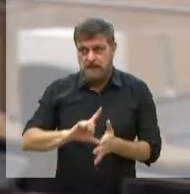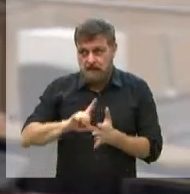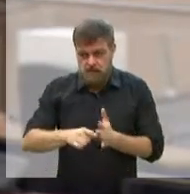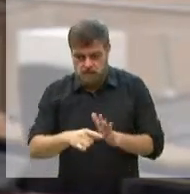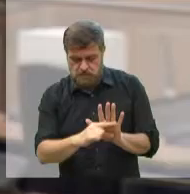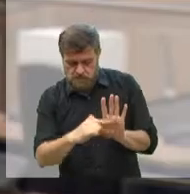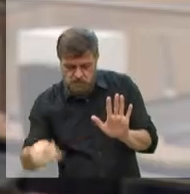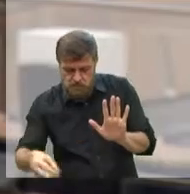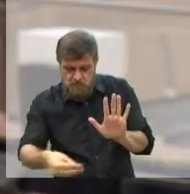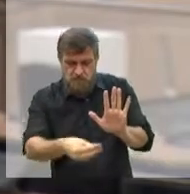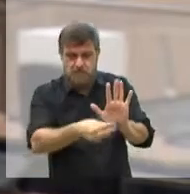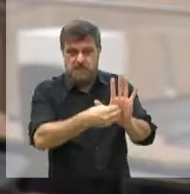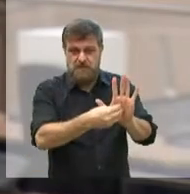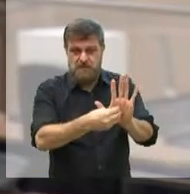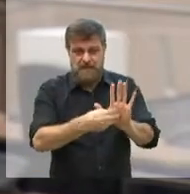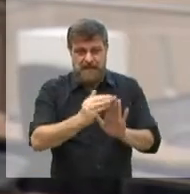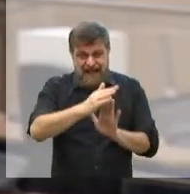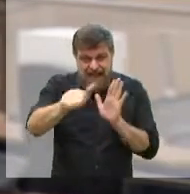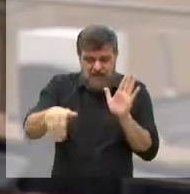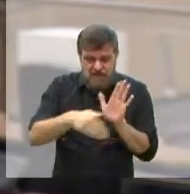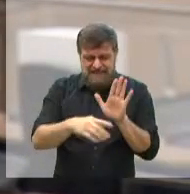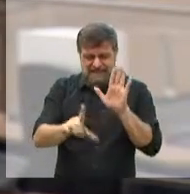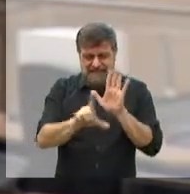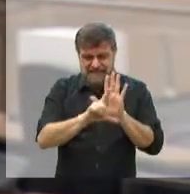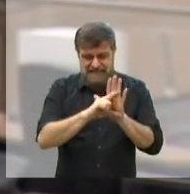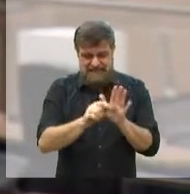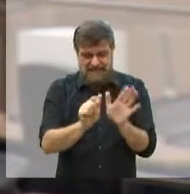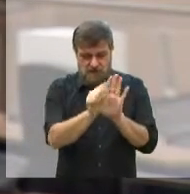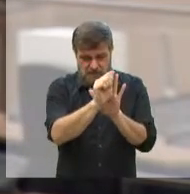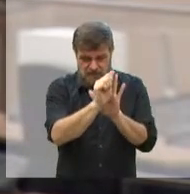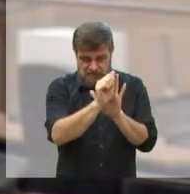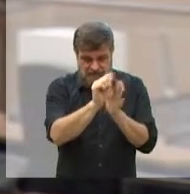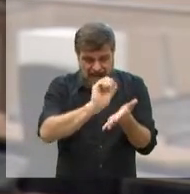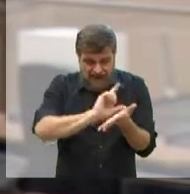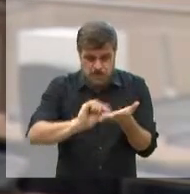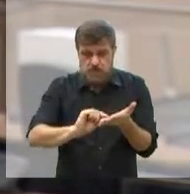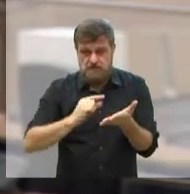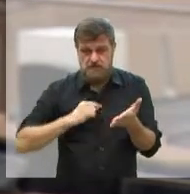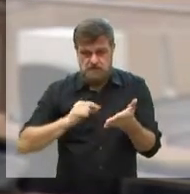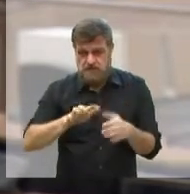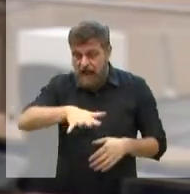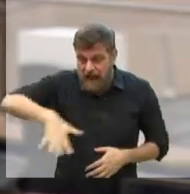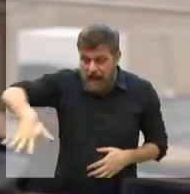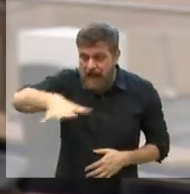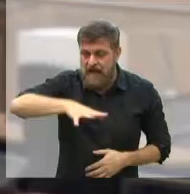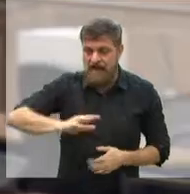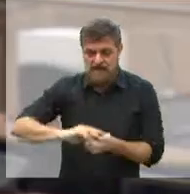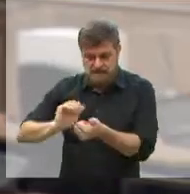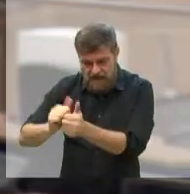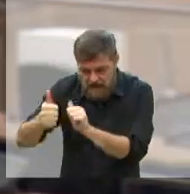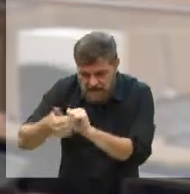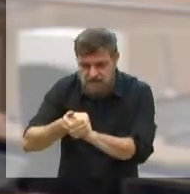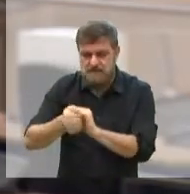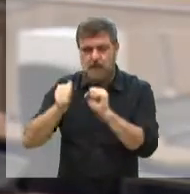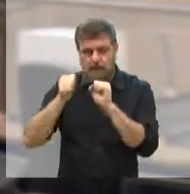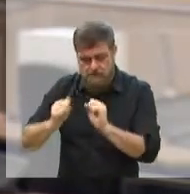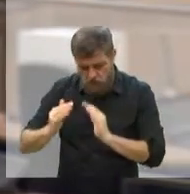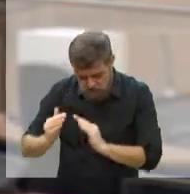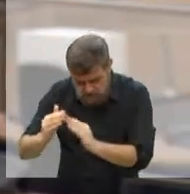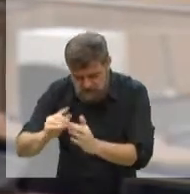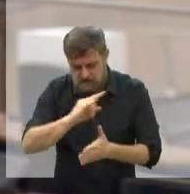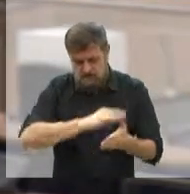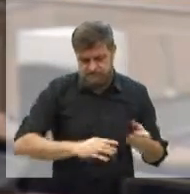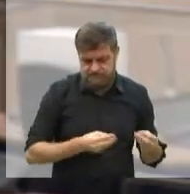em onde foi possível colocar, nos artigos que fossem possível, a área de requalificação para fins de regularização